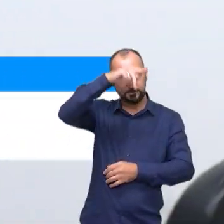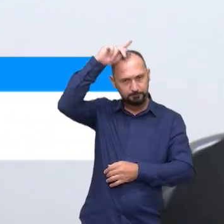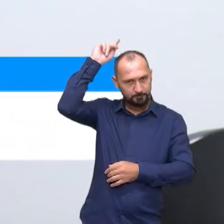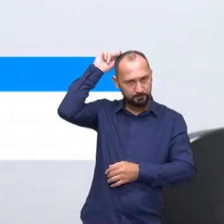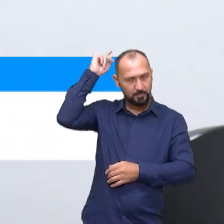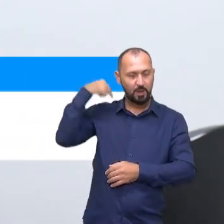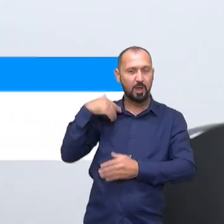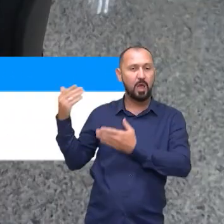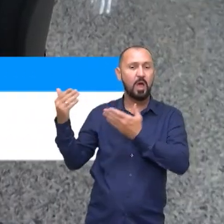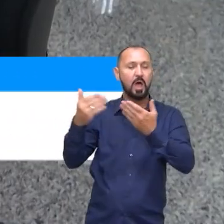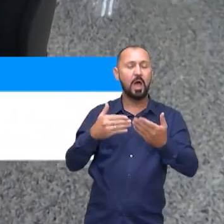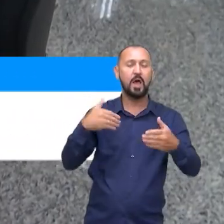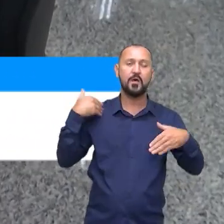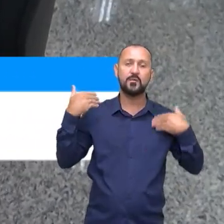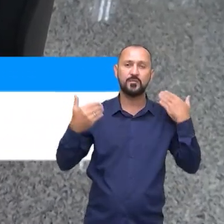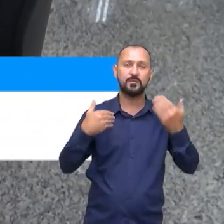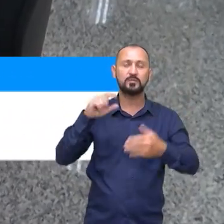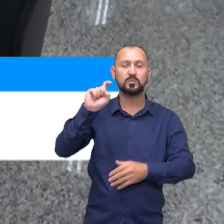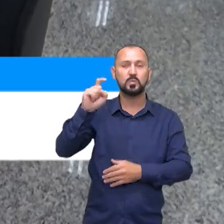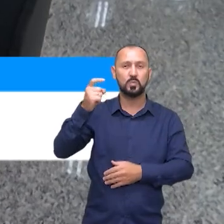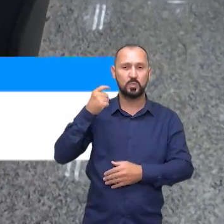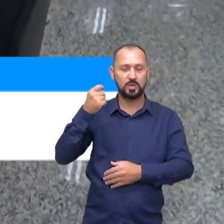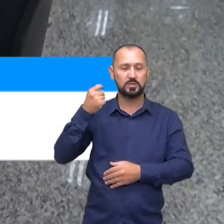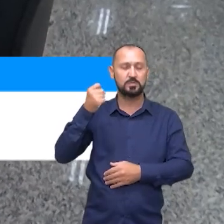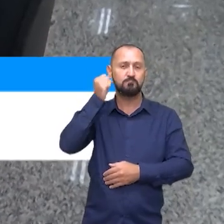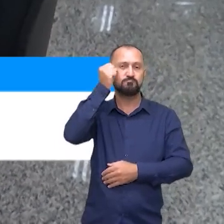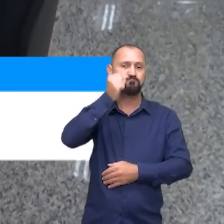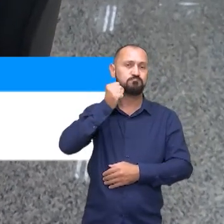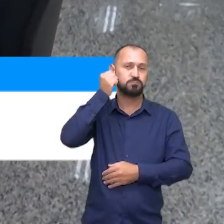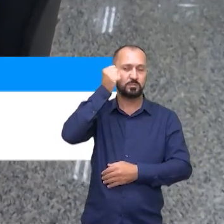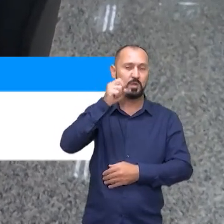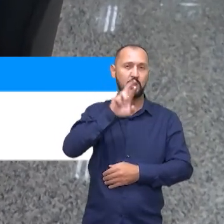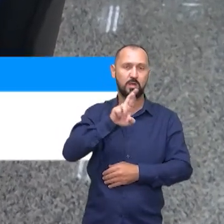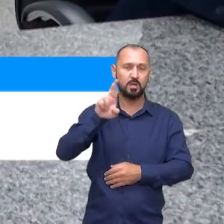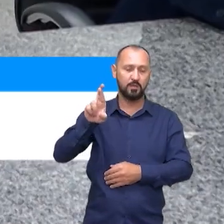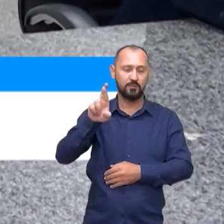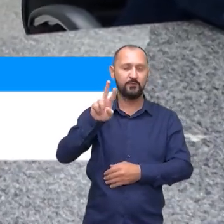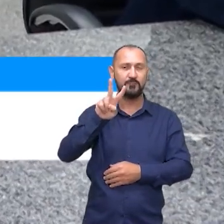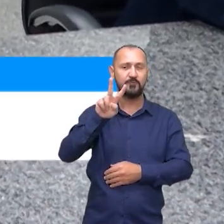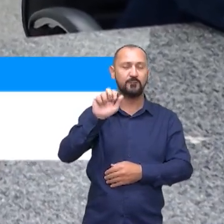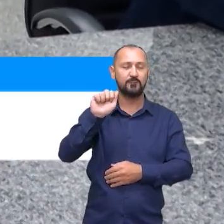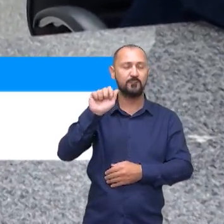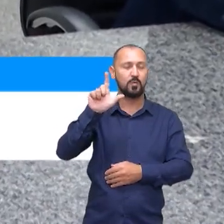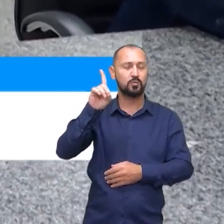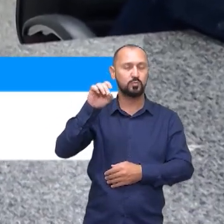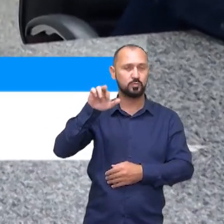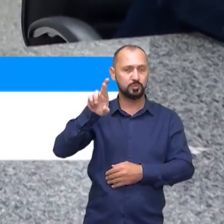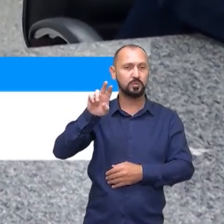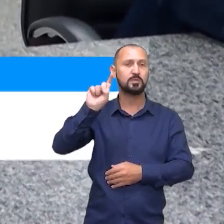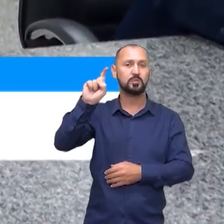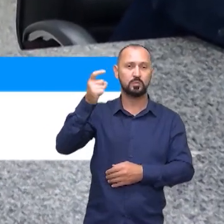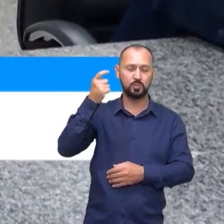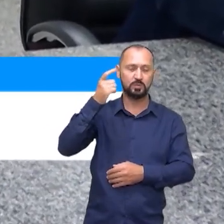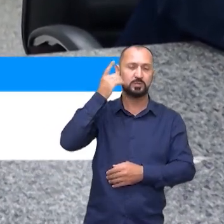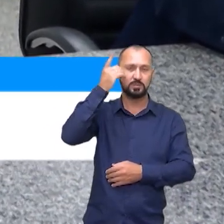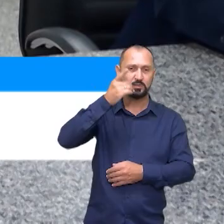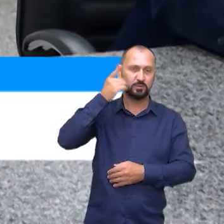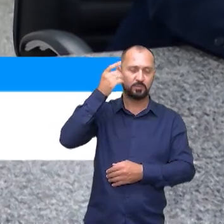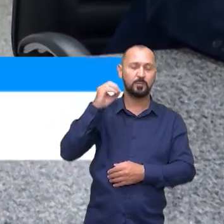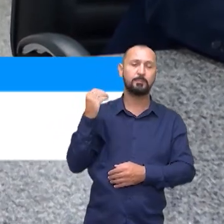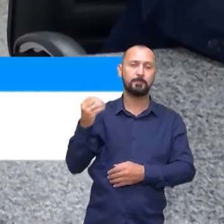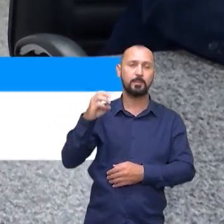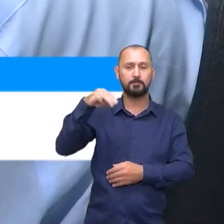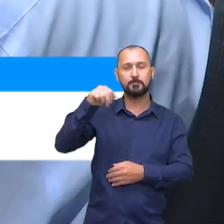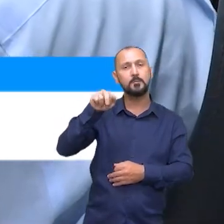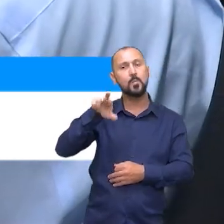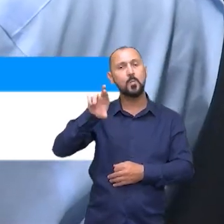de Mato Grosso do Sul, deputado Paulo Correia, recebeu na Casa de Leis a visita do ex-senador pelo estado de Rondônia,